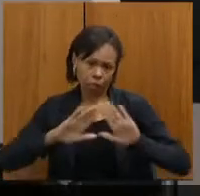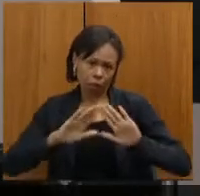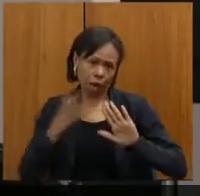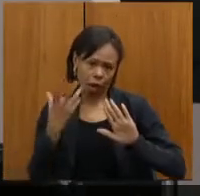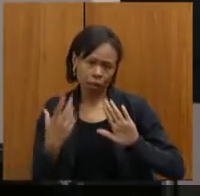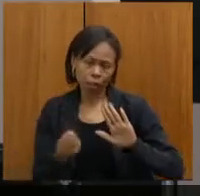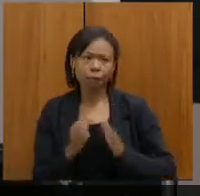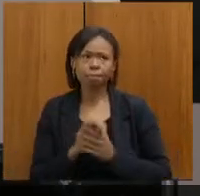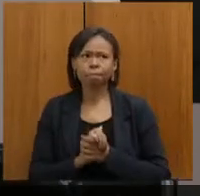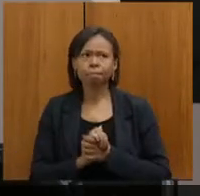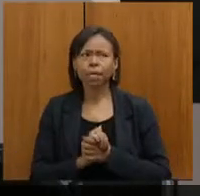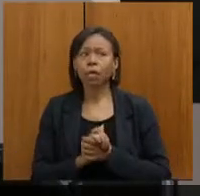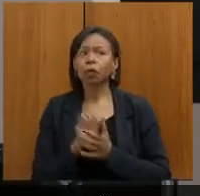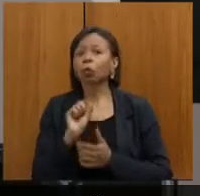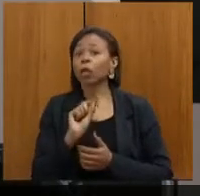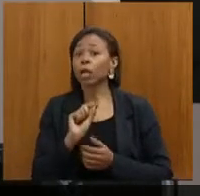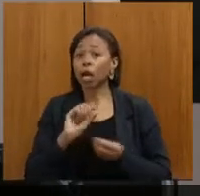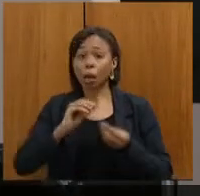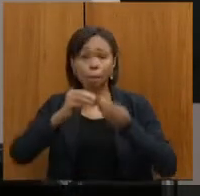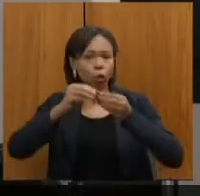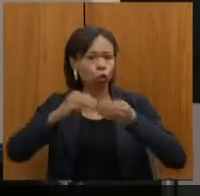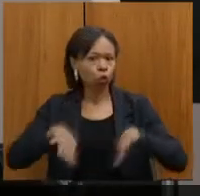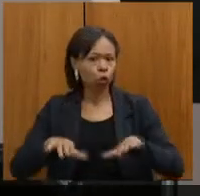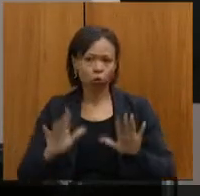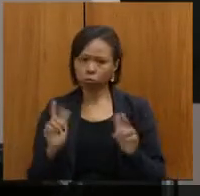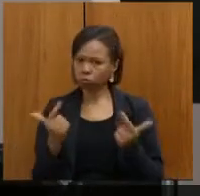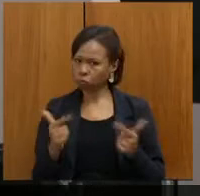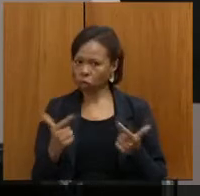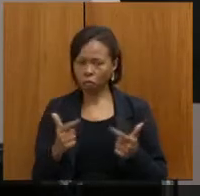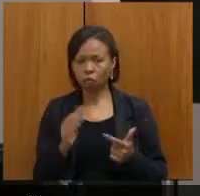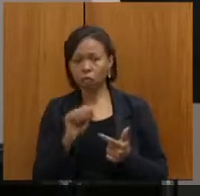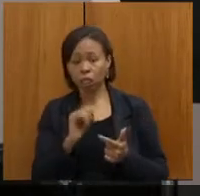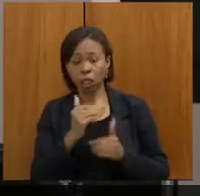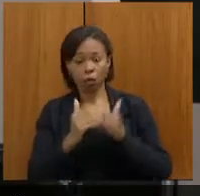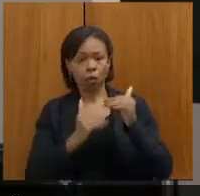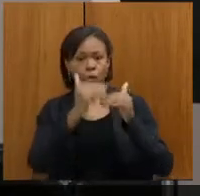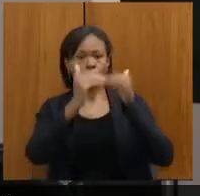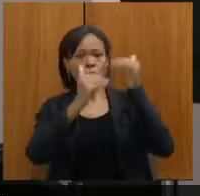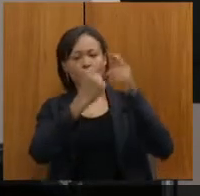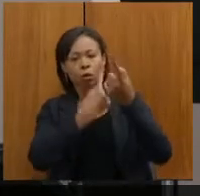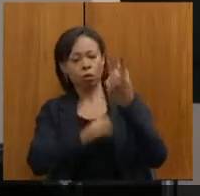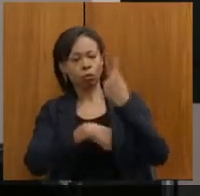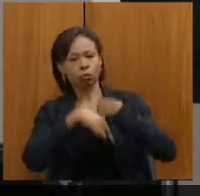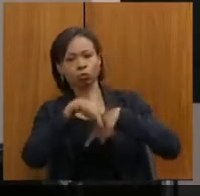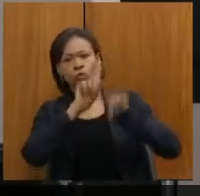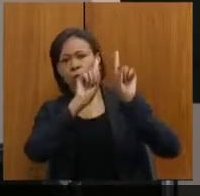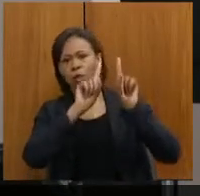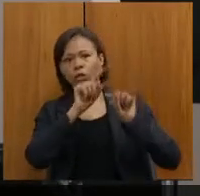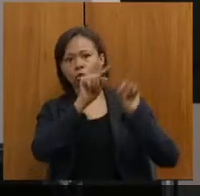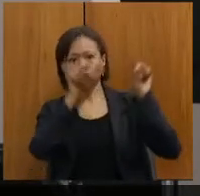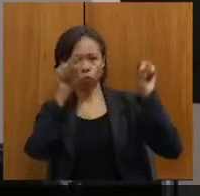prejuízos em relação ás promoções progressões é